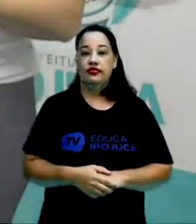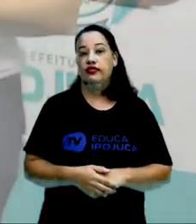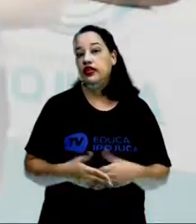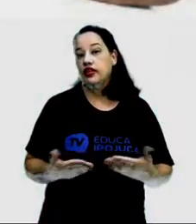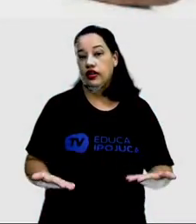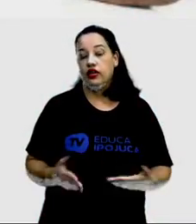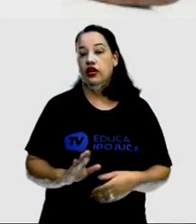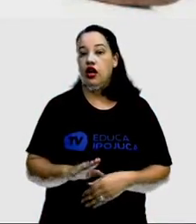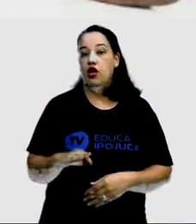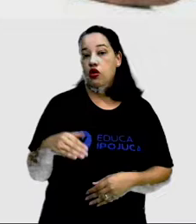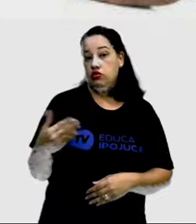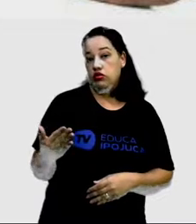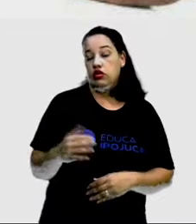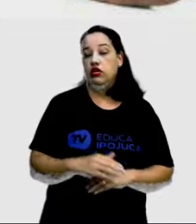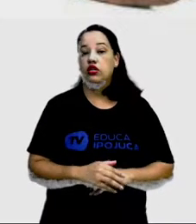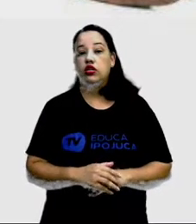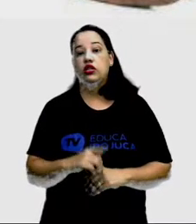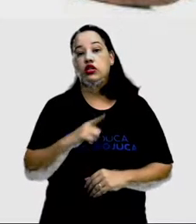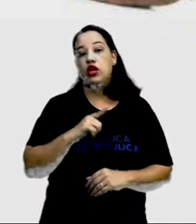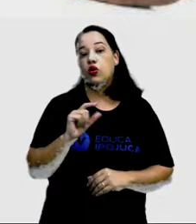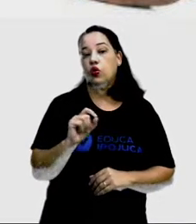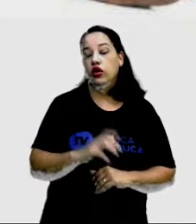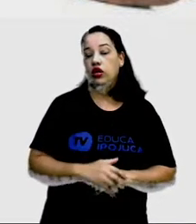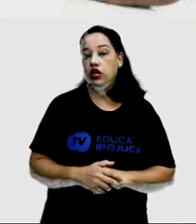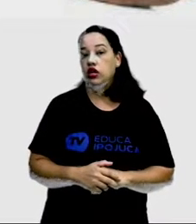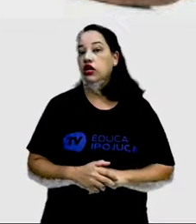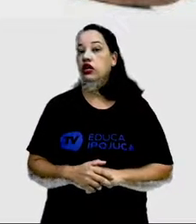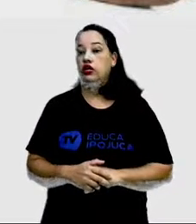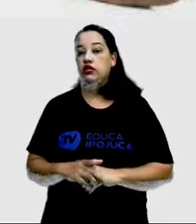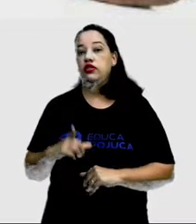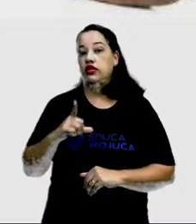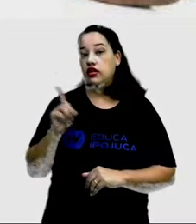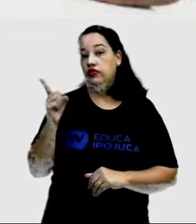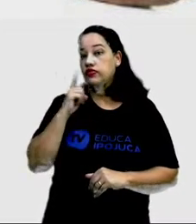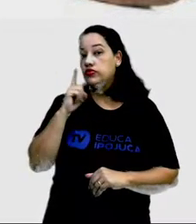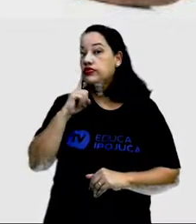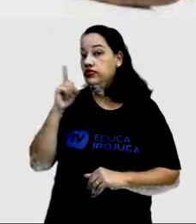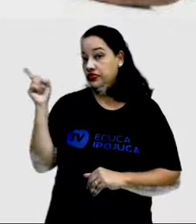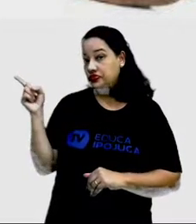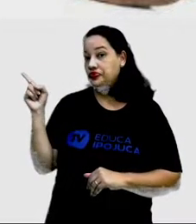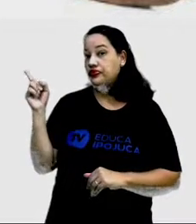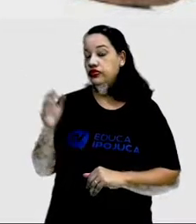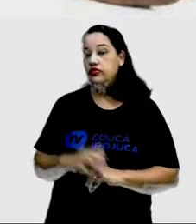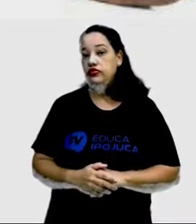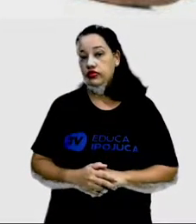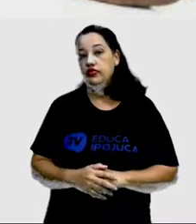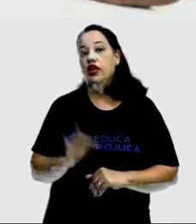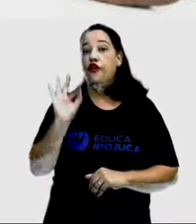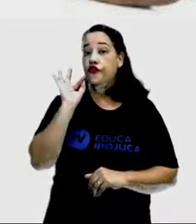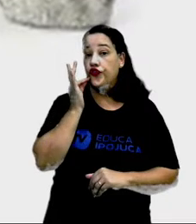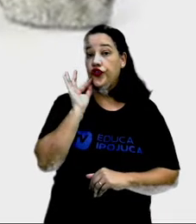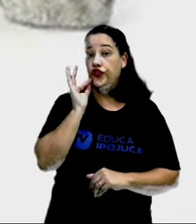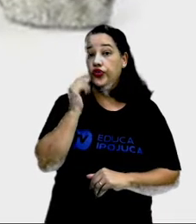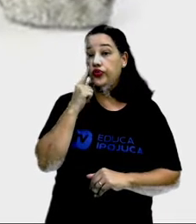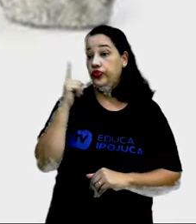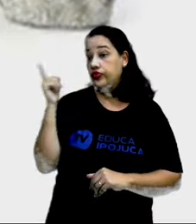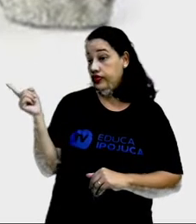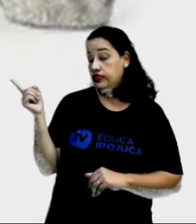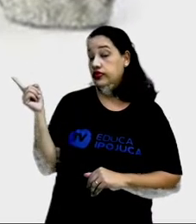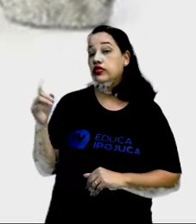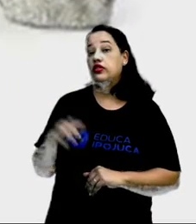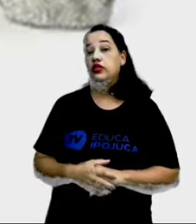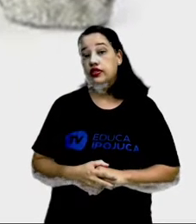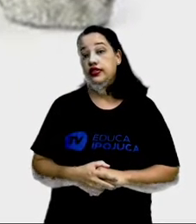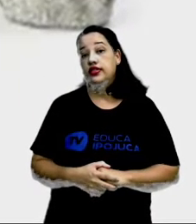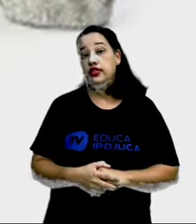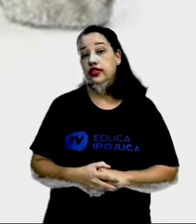Aqui ao lado direito tem uma expressão do que é esse processo de decomposição das frutas para que vocês tenham uma visualização.